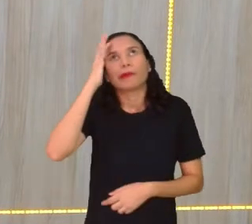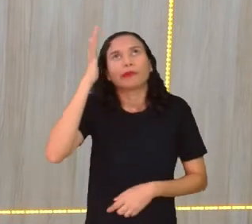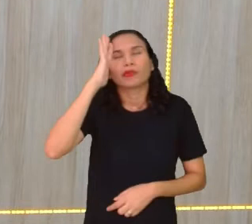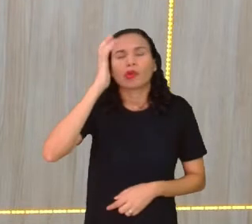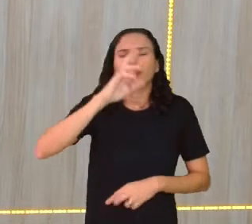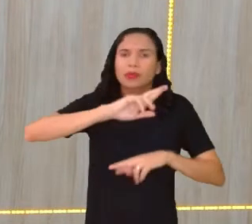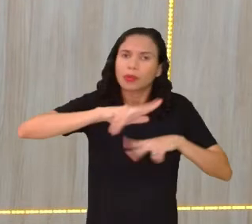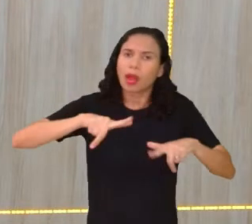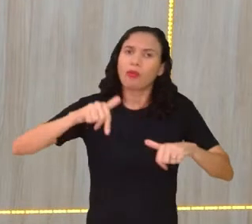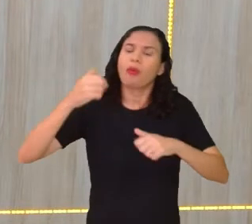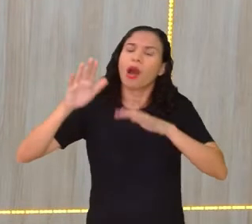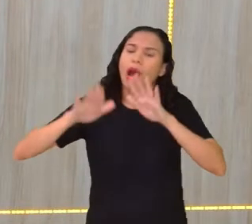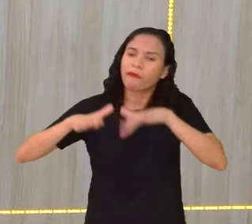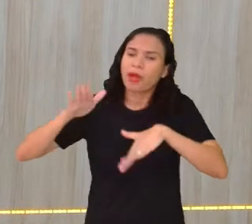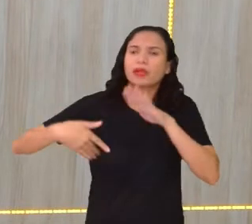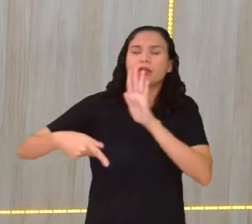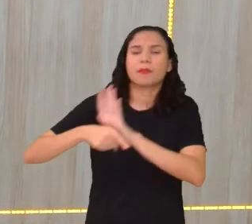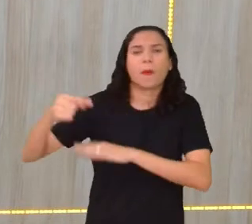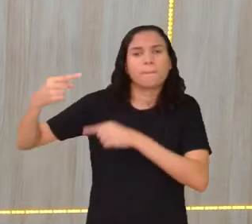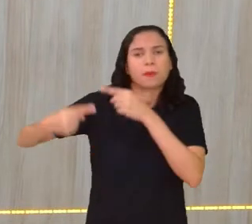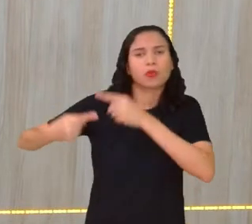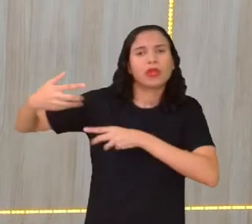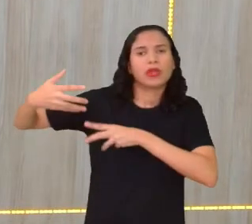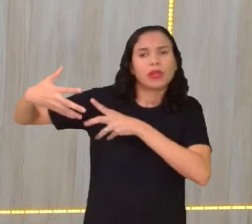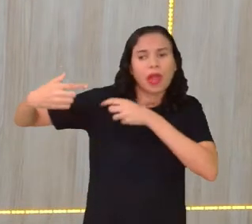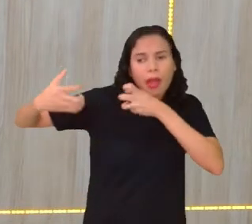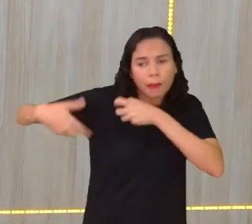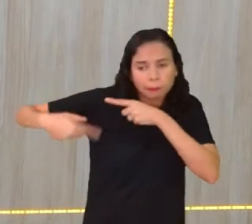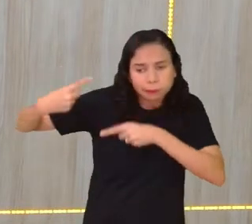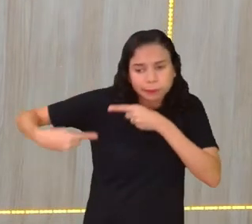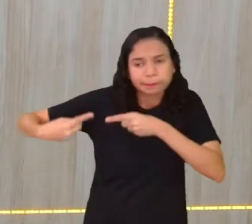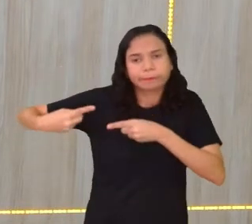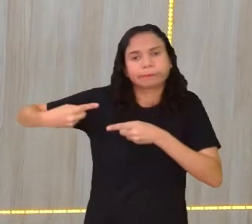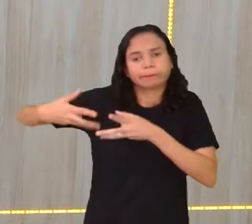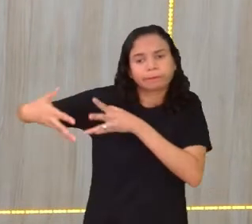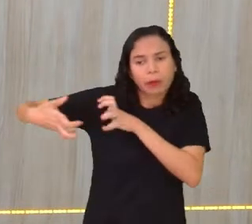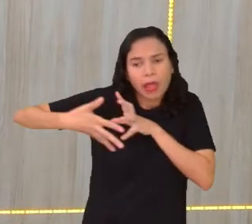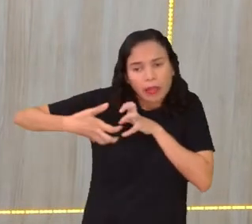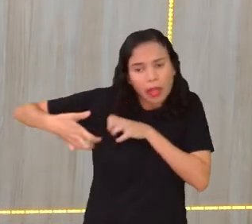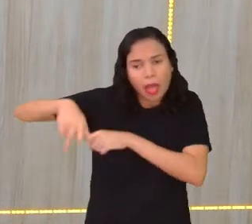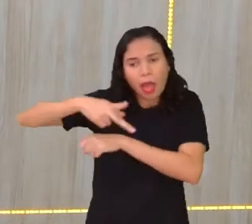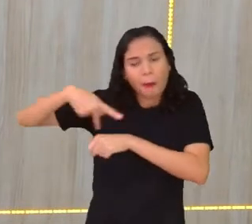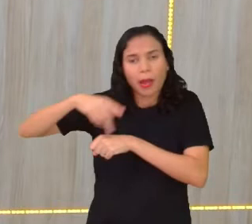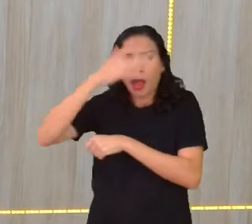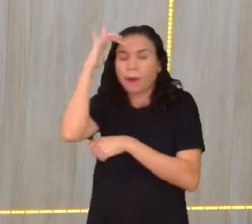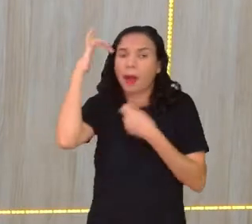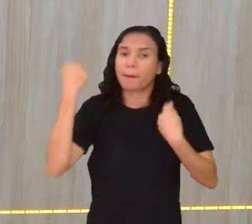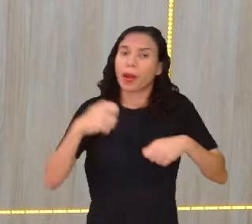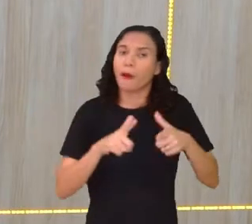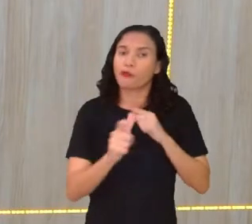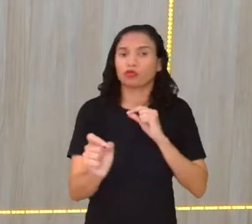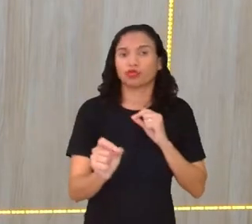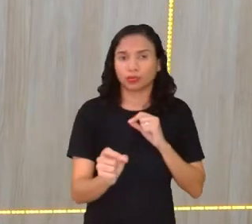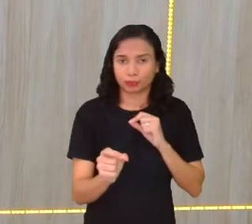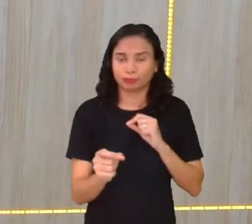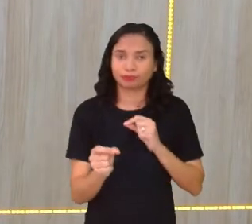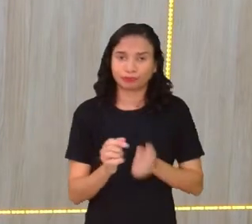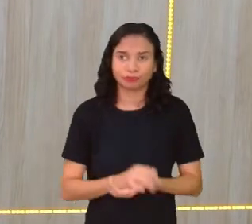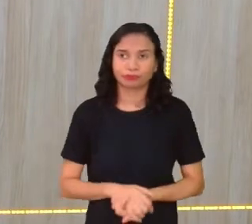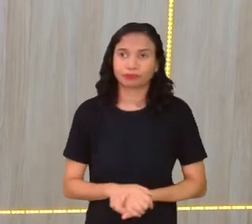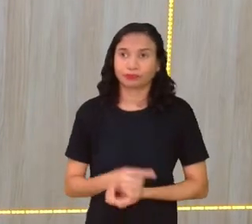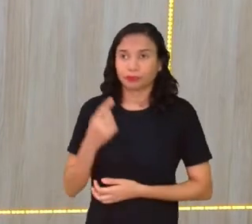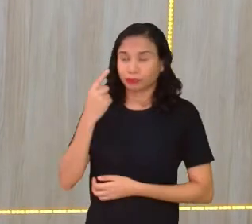cultura diferente, se não for realmente uma coisa necessária. Né? Geralmente isso não acontece. Né?